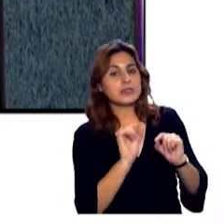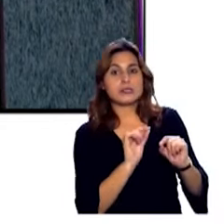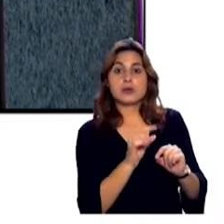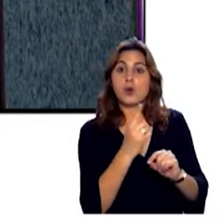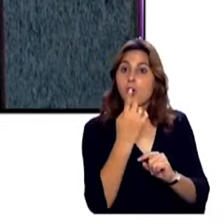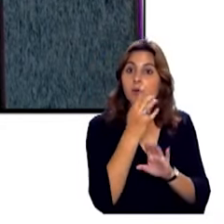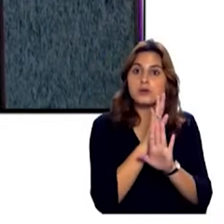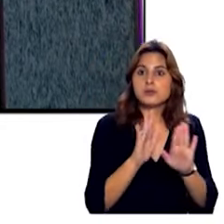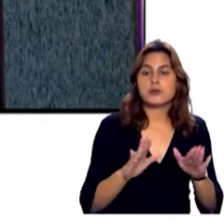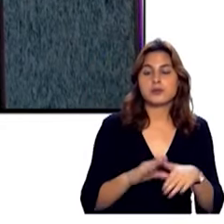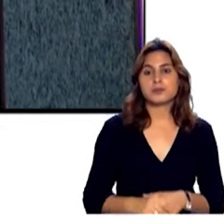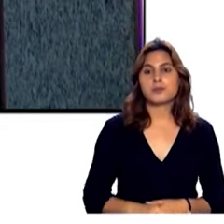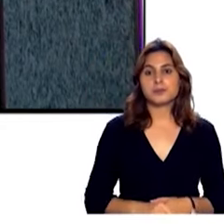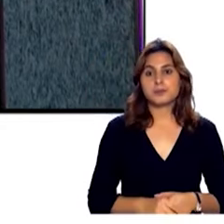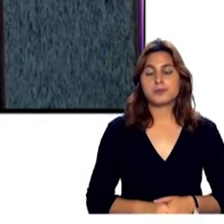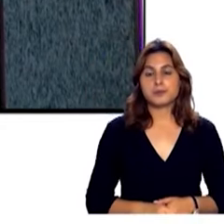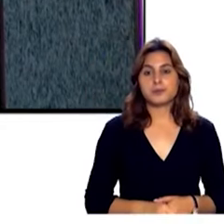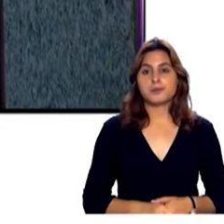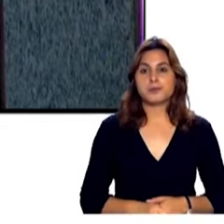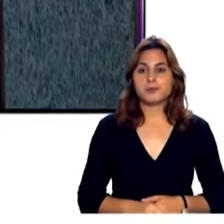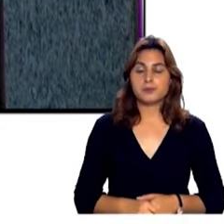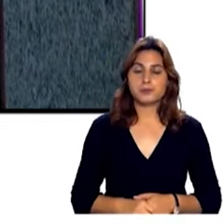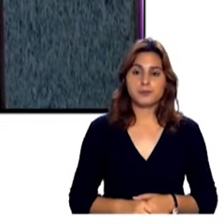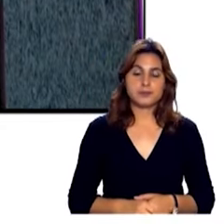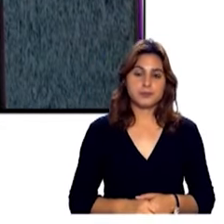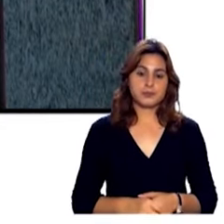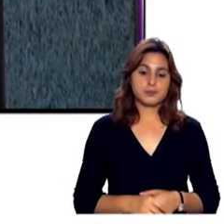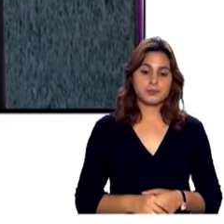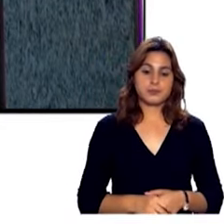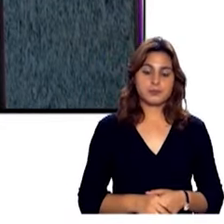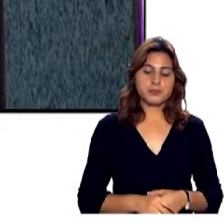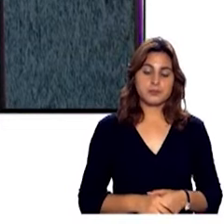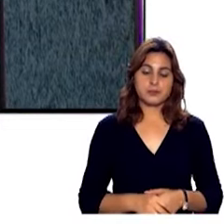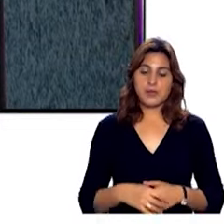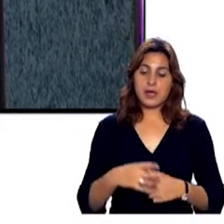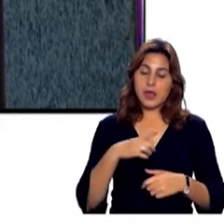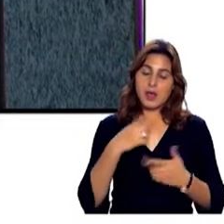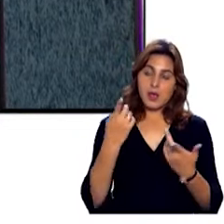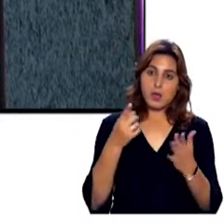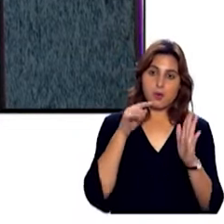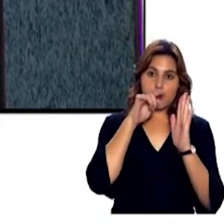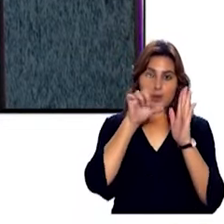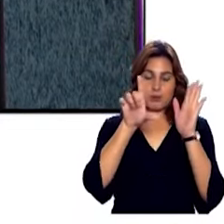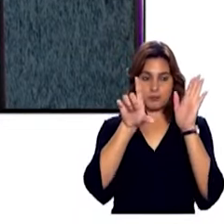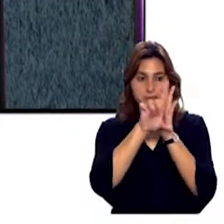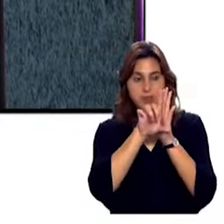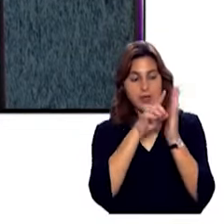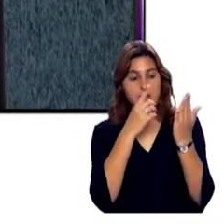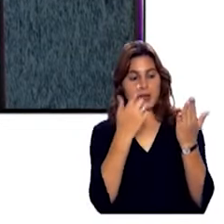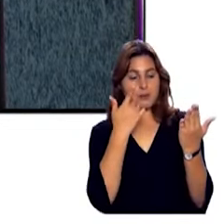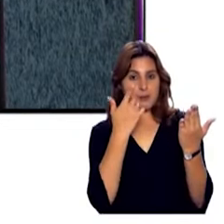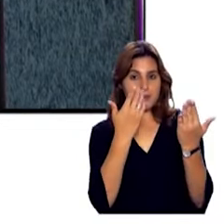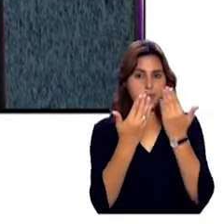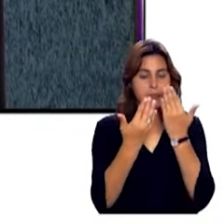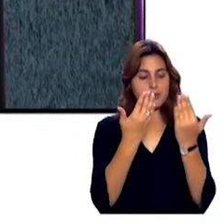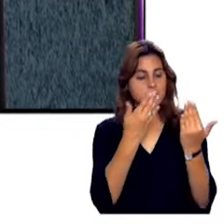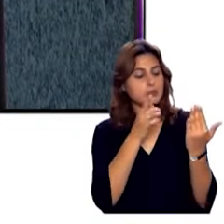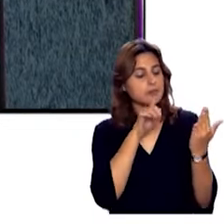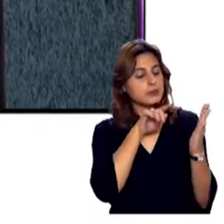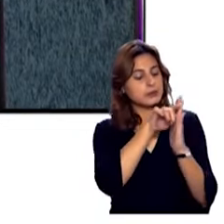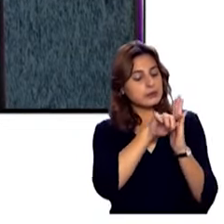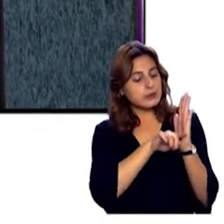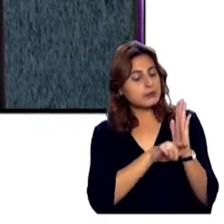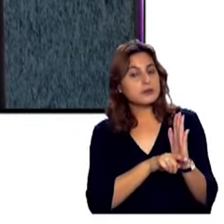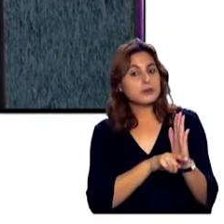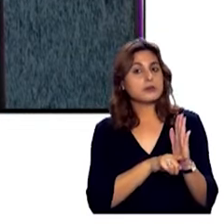constitucional ou ou melhor uma claro uma interpretação da Lei conforme ou à luz da